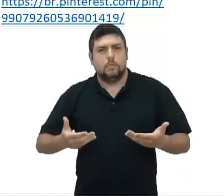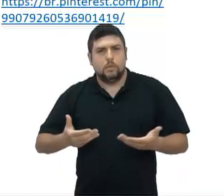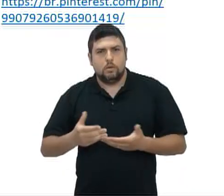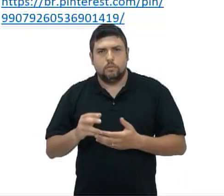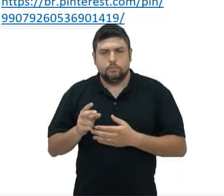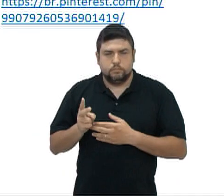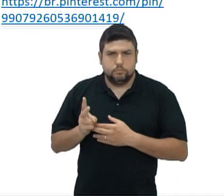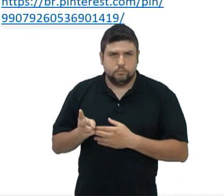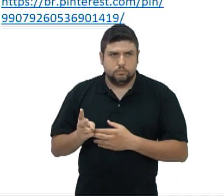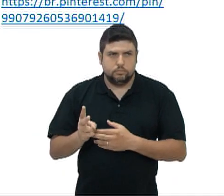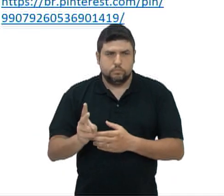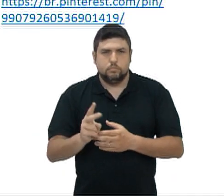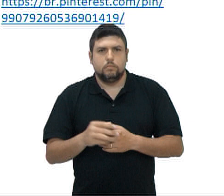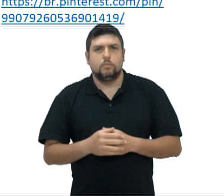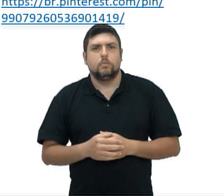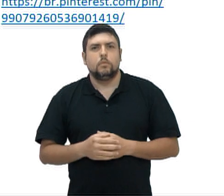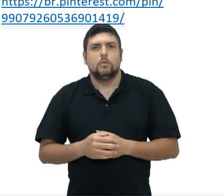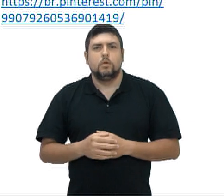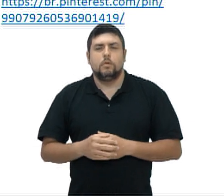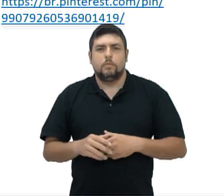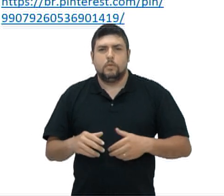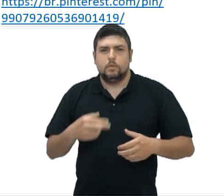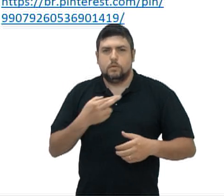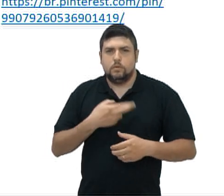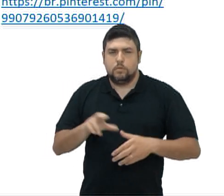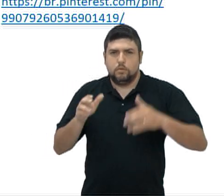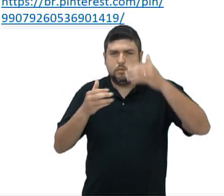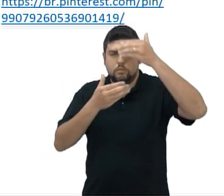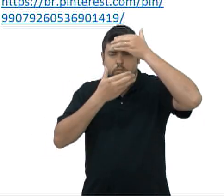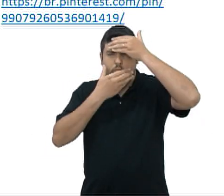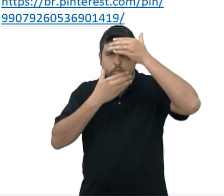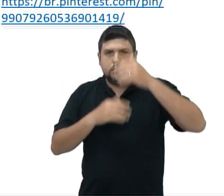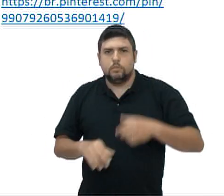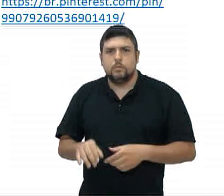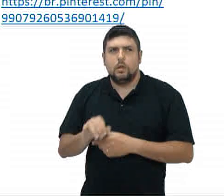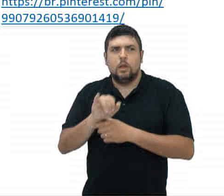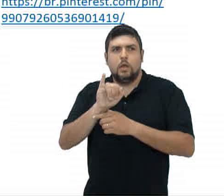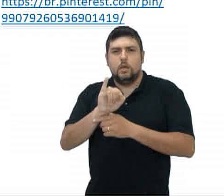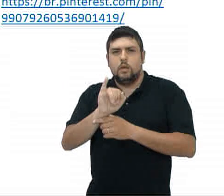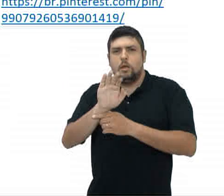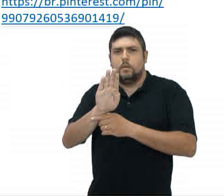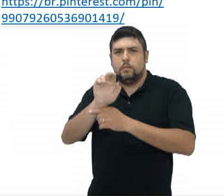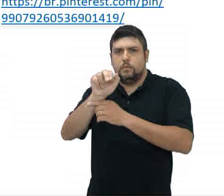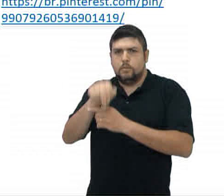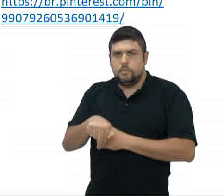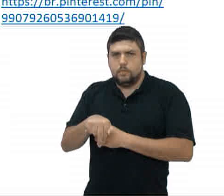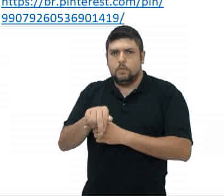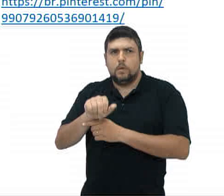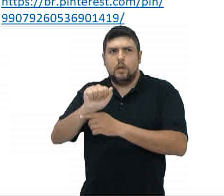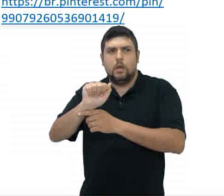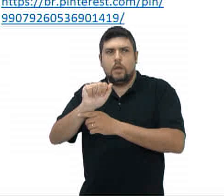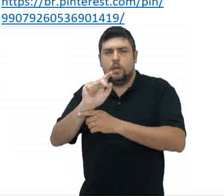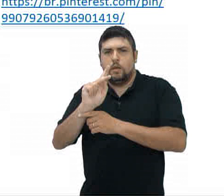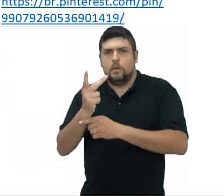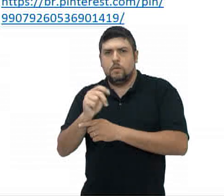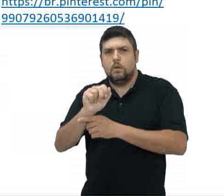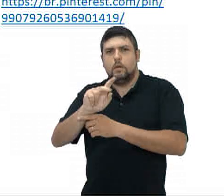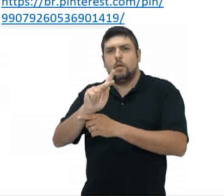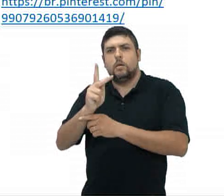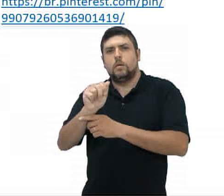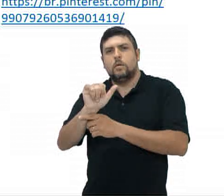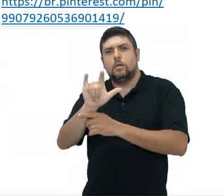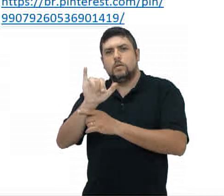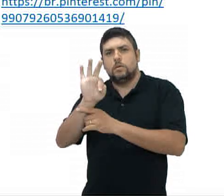época dourada do islamismo, temos aqui Ibn al-Hazm, que também acabou trabalhando com